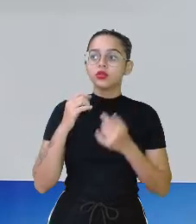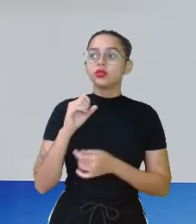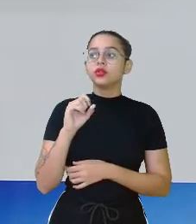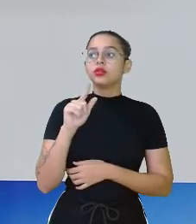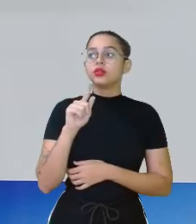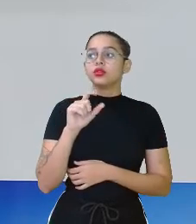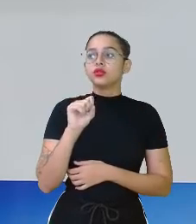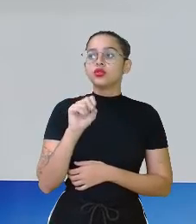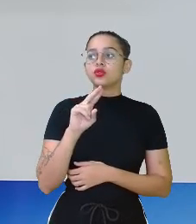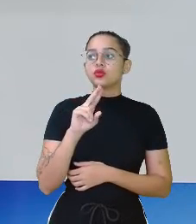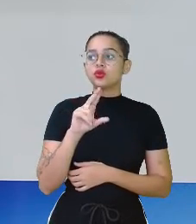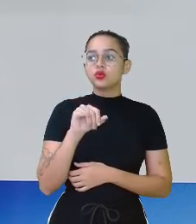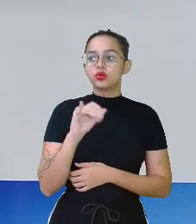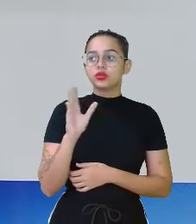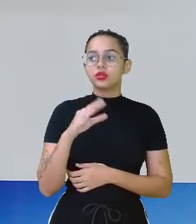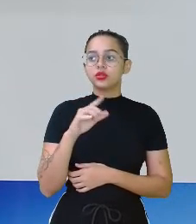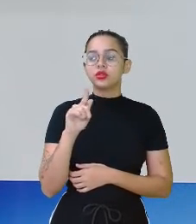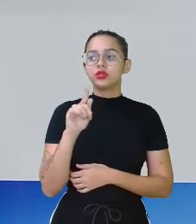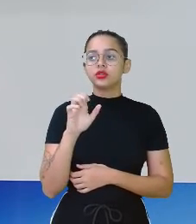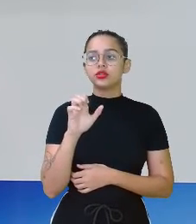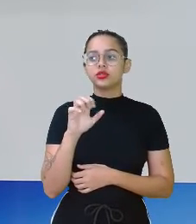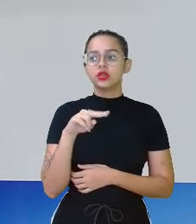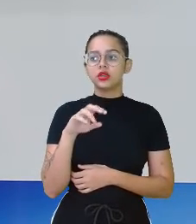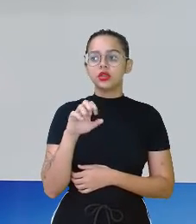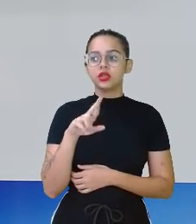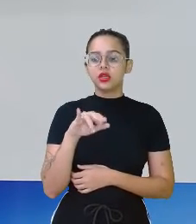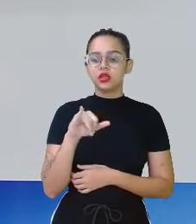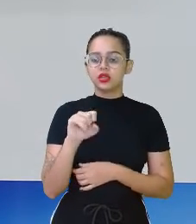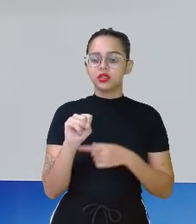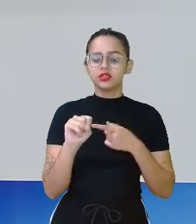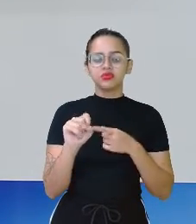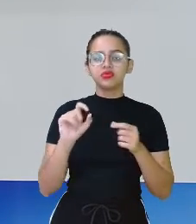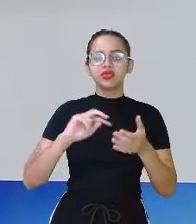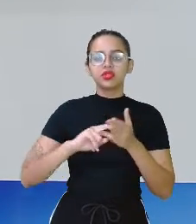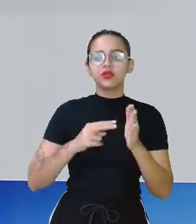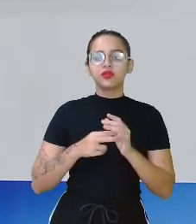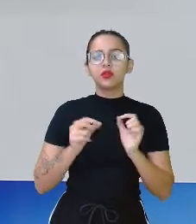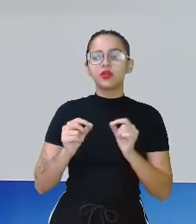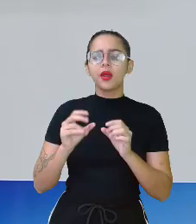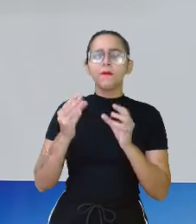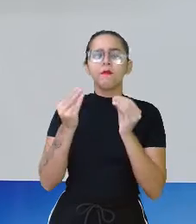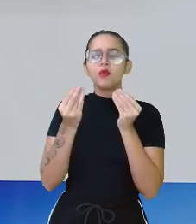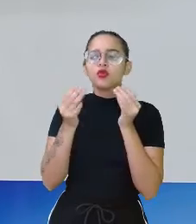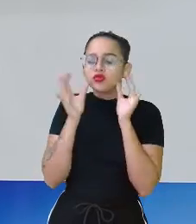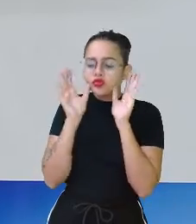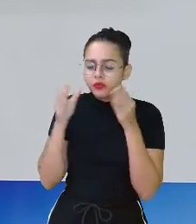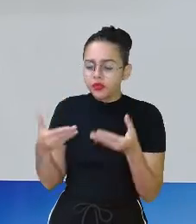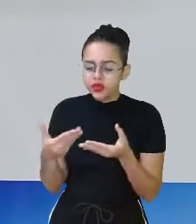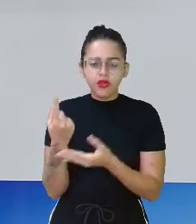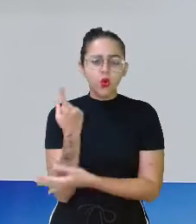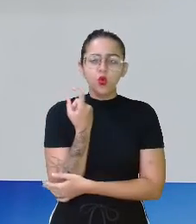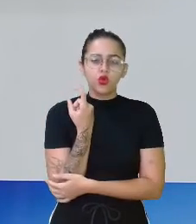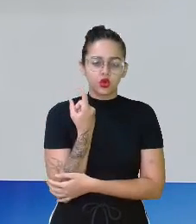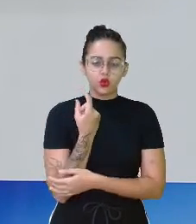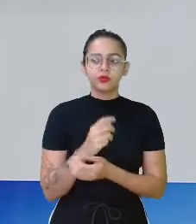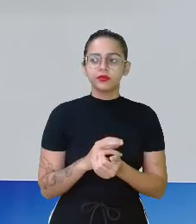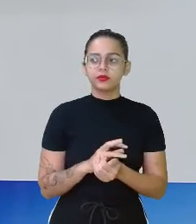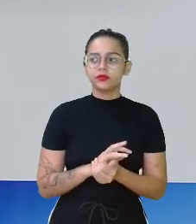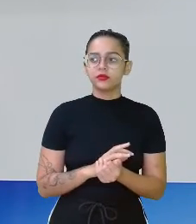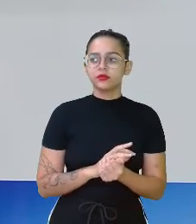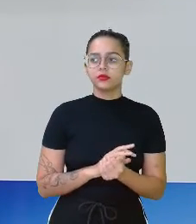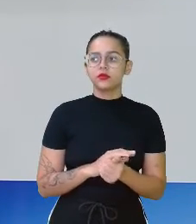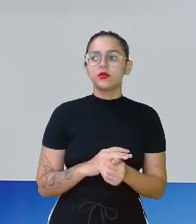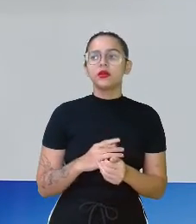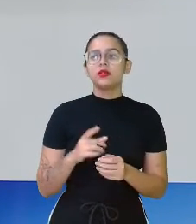dizer algo que é muito específico, tá? Que não é igual a nada, que é único, tá bom? Isso é uma palavra